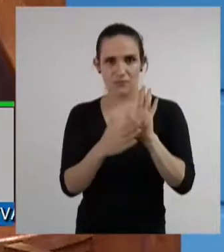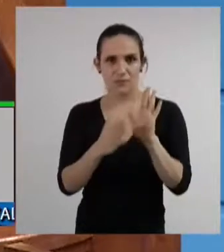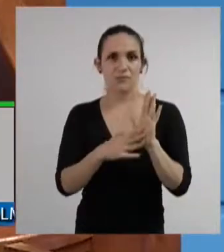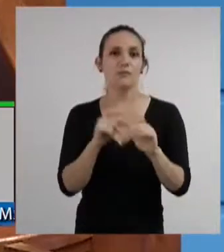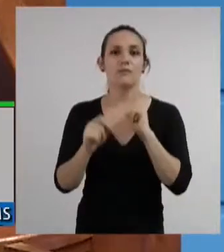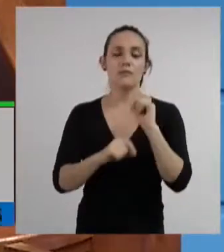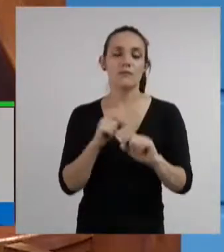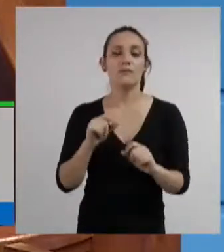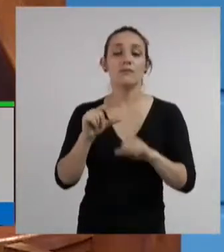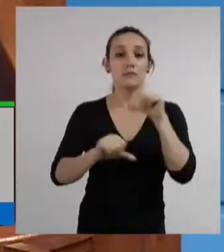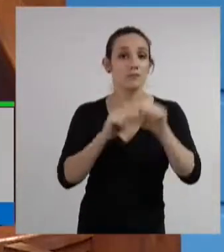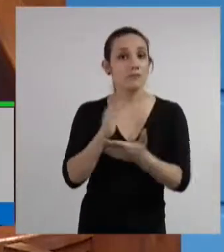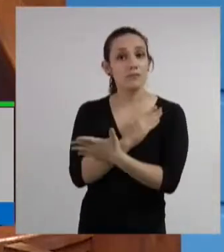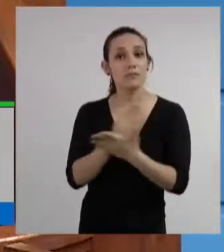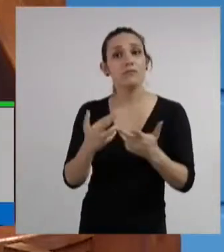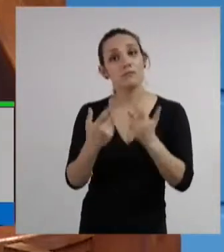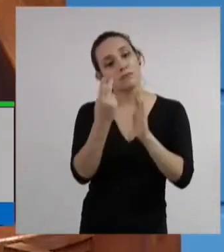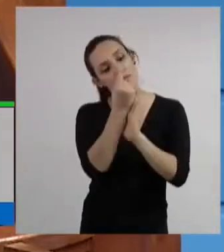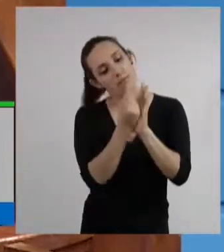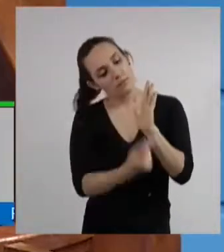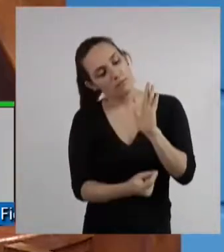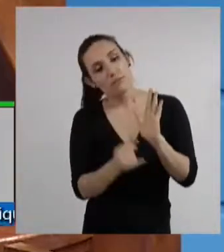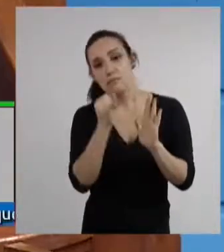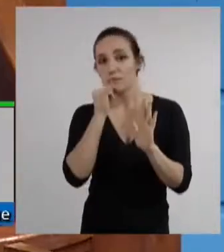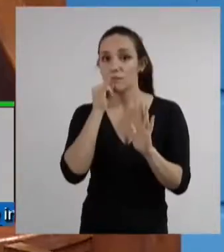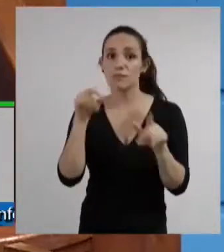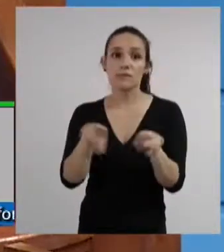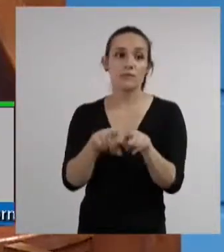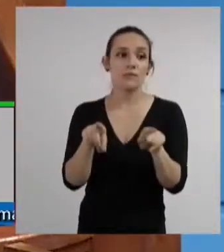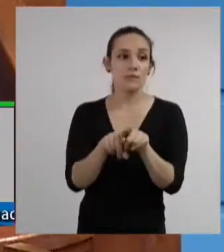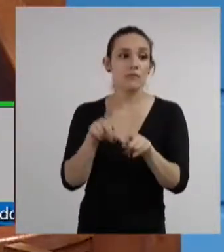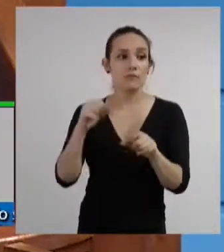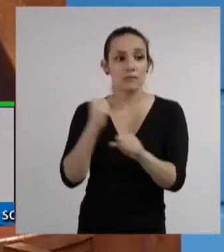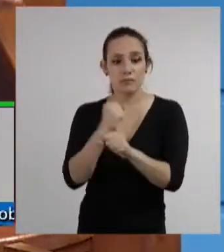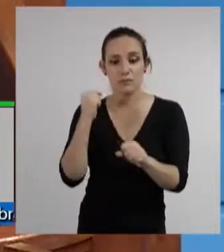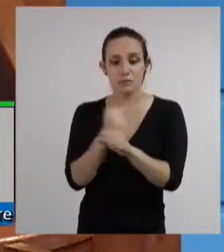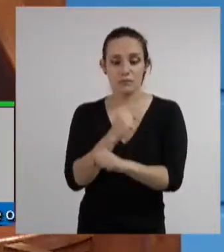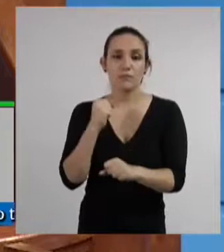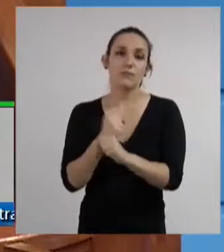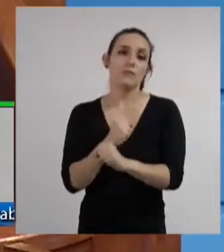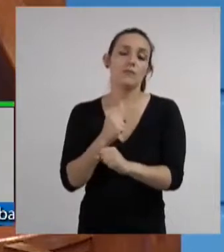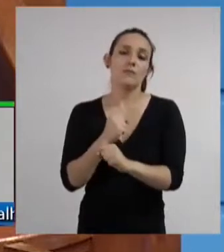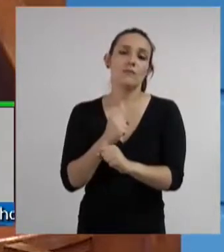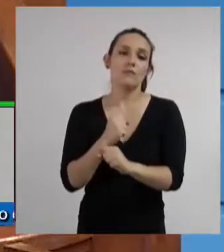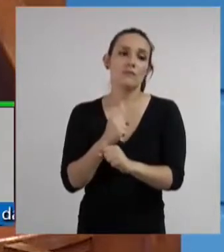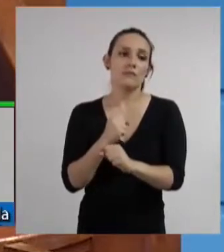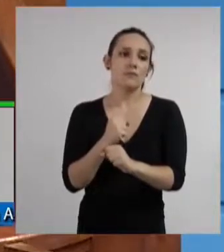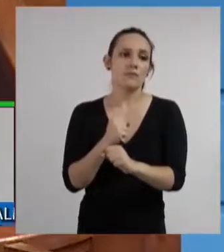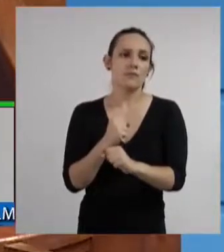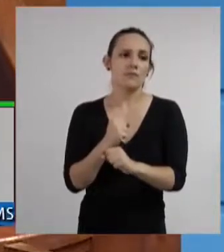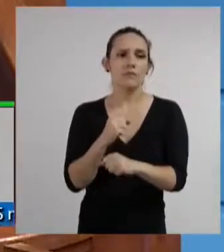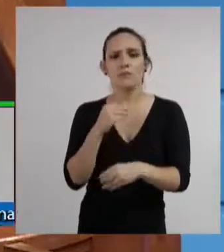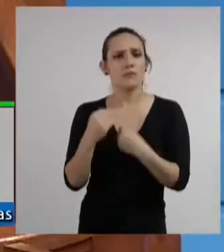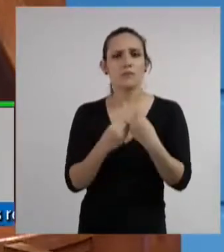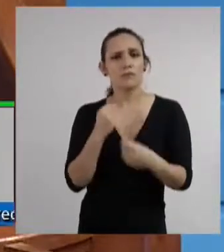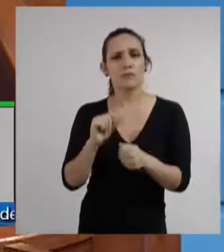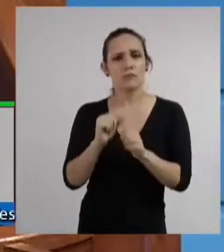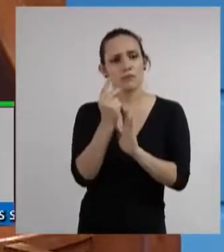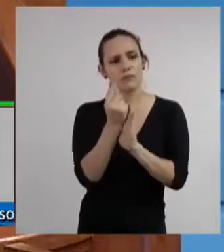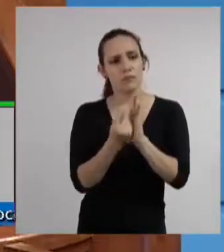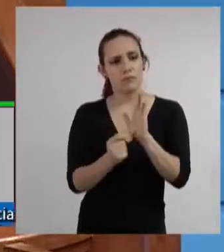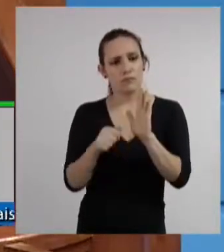algumas alterações nós conseguimos fazer, inclusive alterar a própria Constituição Estadual, na questão de como trabalhar o orçamento dessa